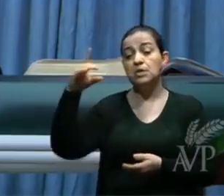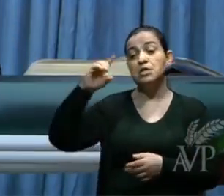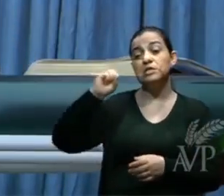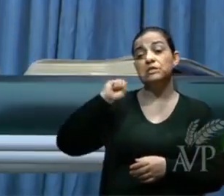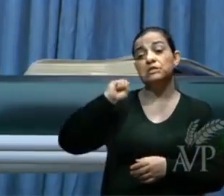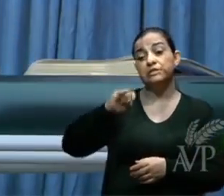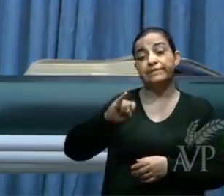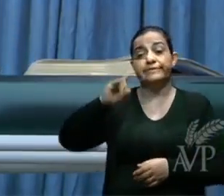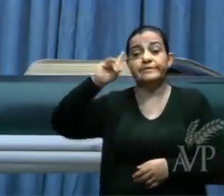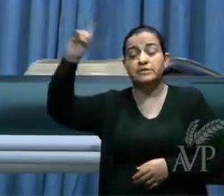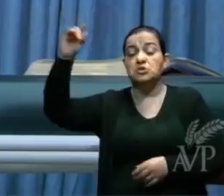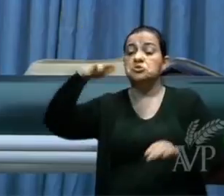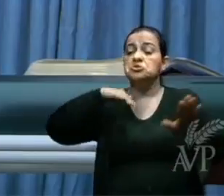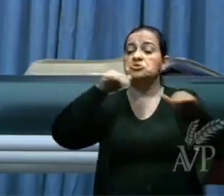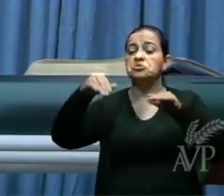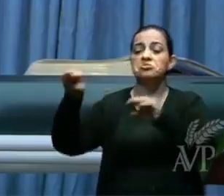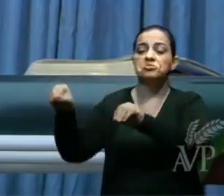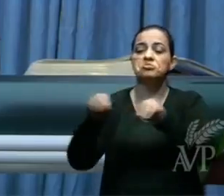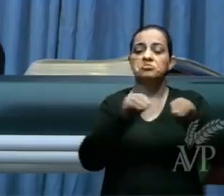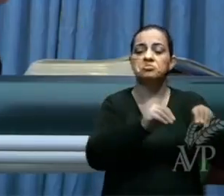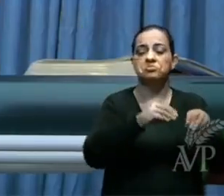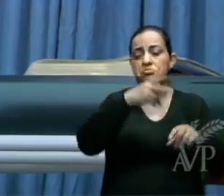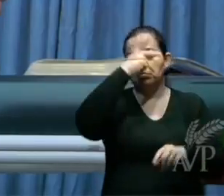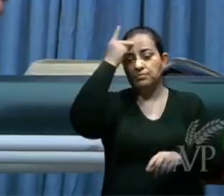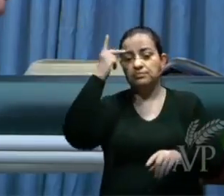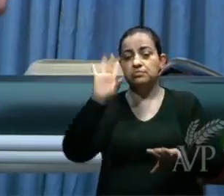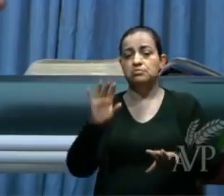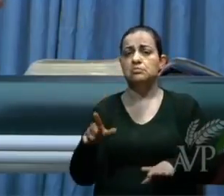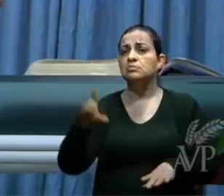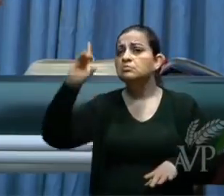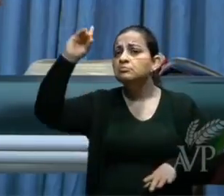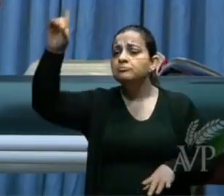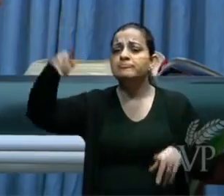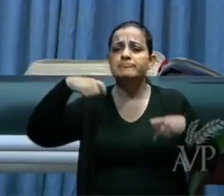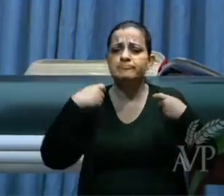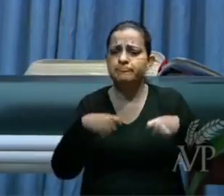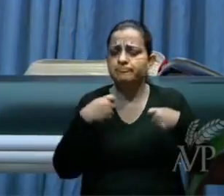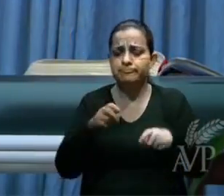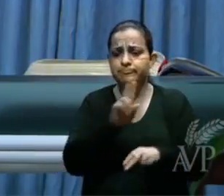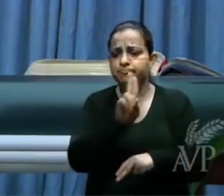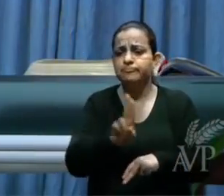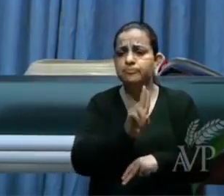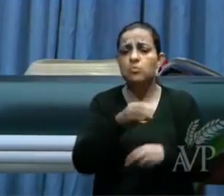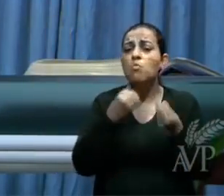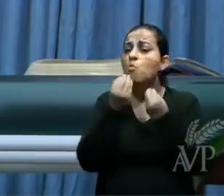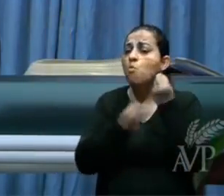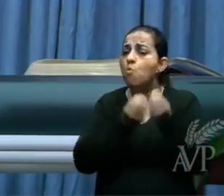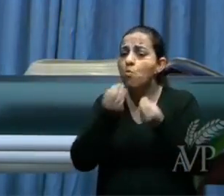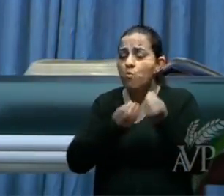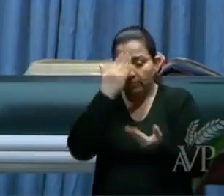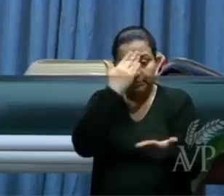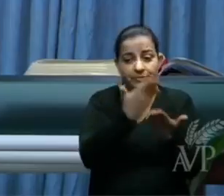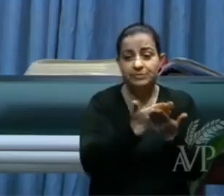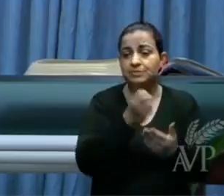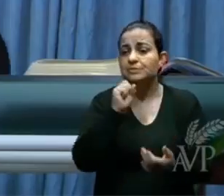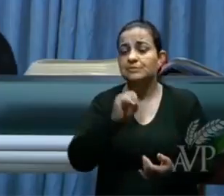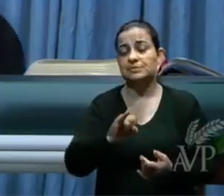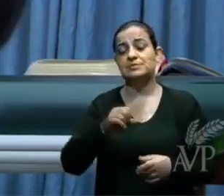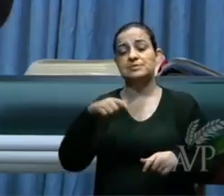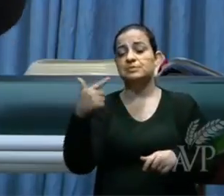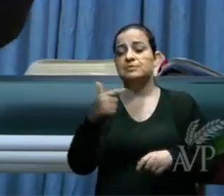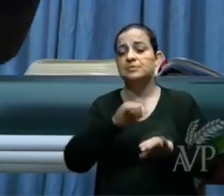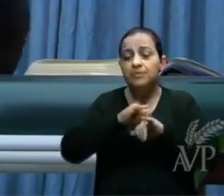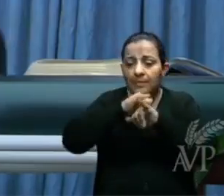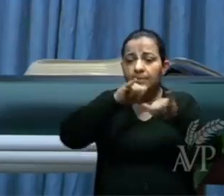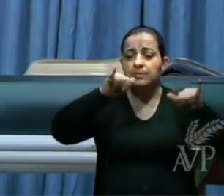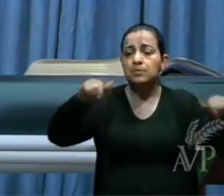hora deus não tem outras mãos anuncia suas como cream se não há quem pregue como pregaram se não há